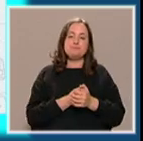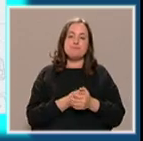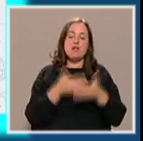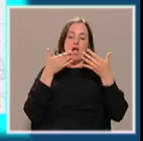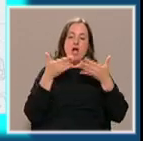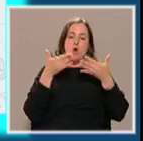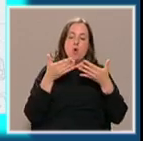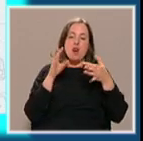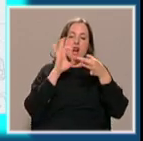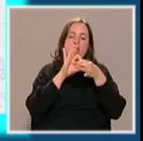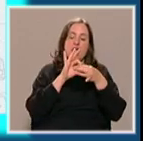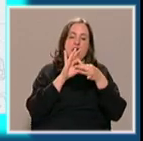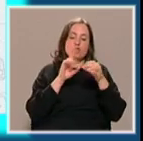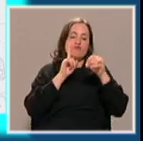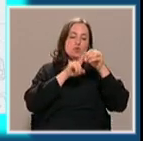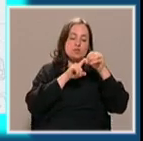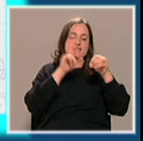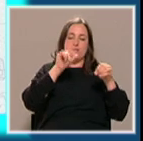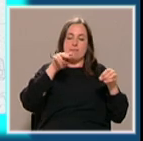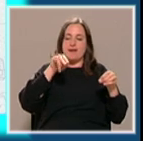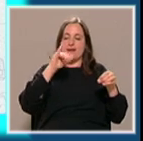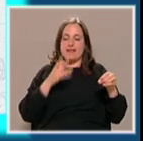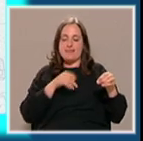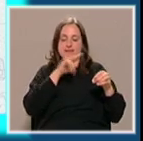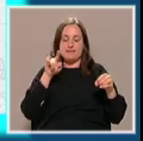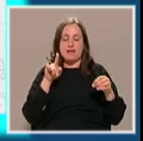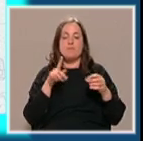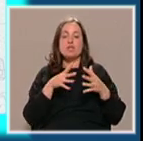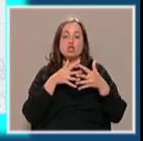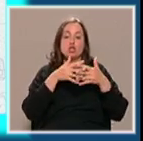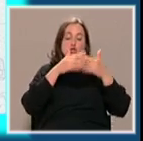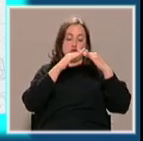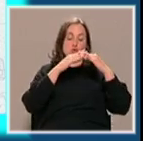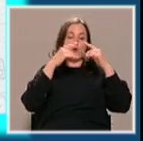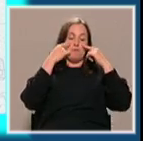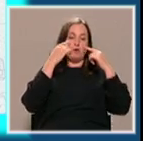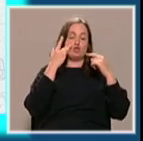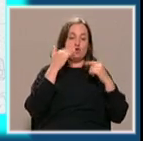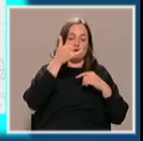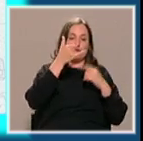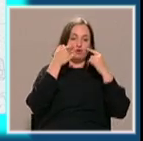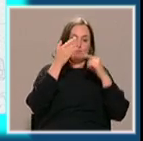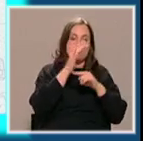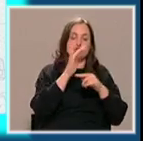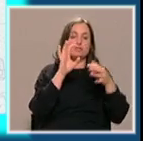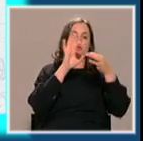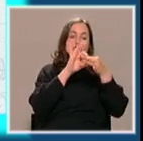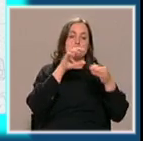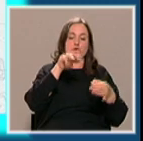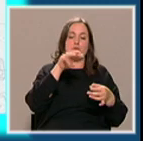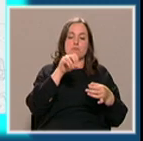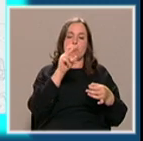agora relativo à fecundação e à nidação. A estrutura representada pelo número 2 corresponde à mórula.